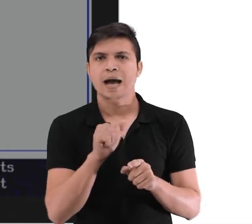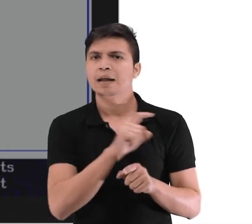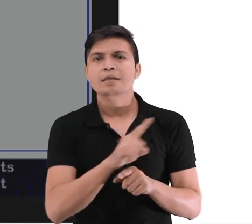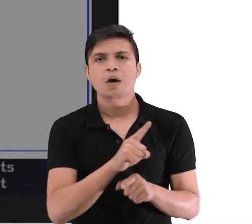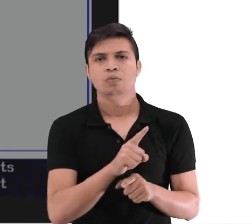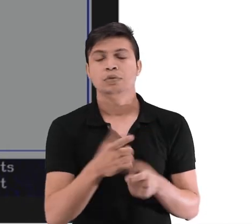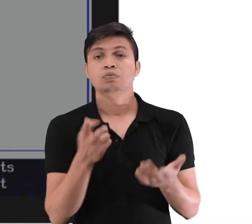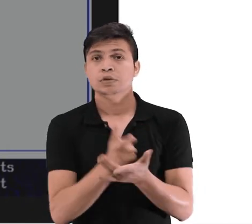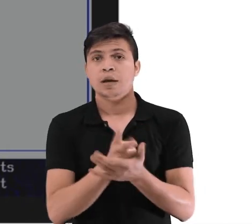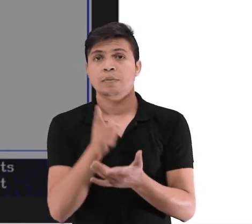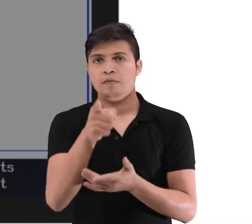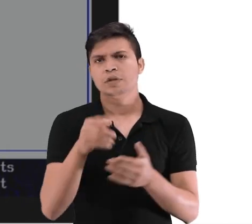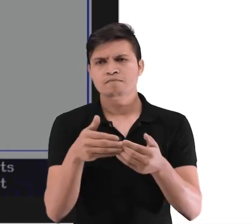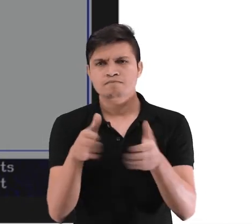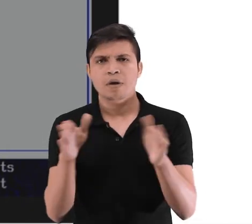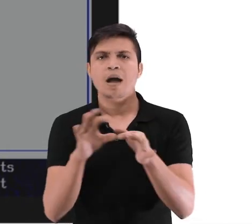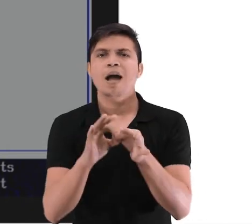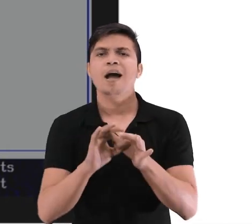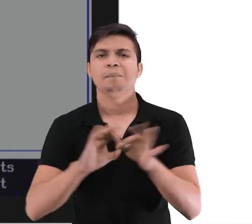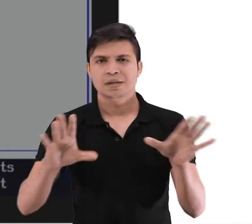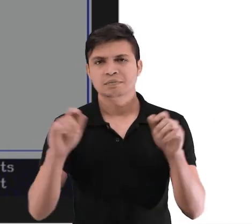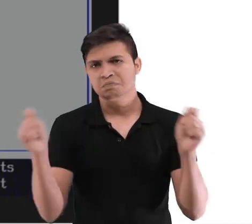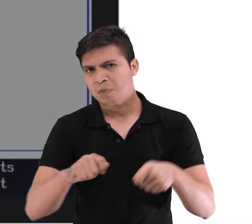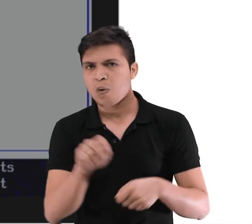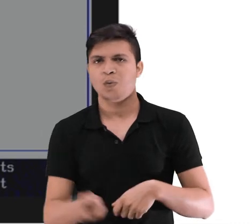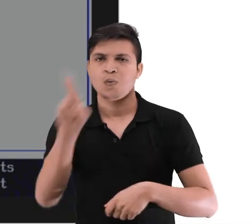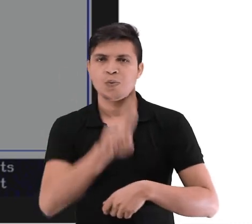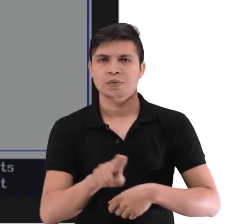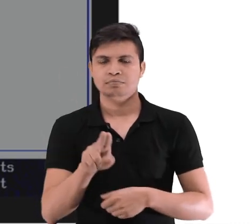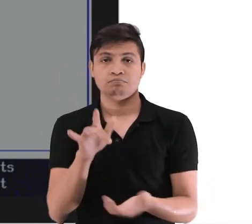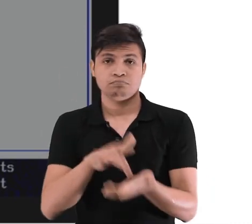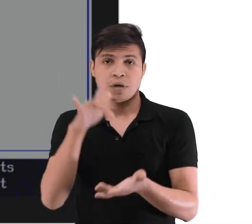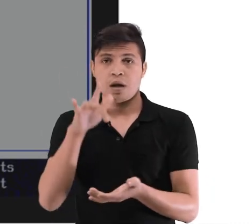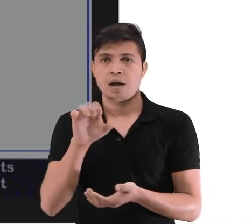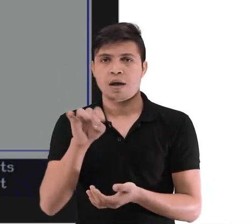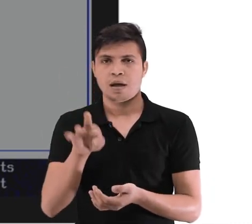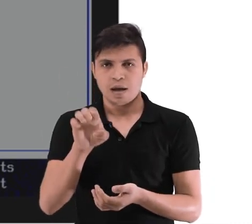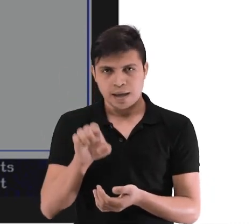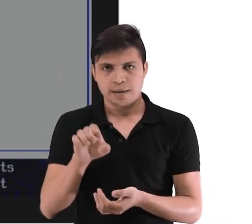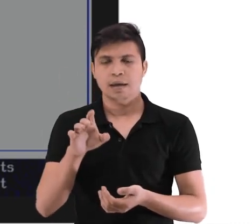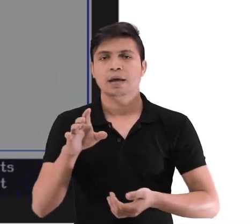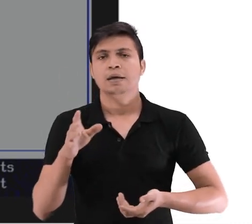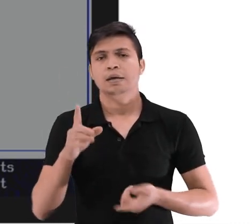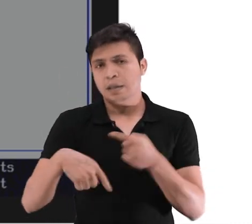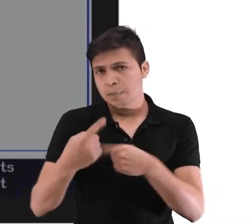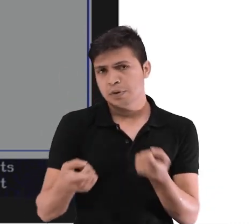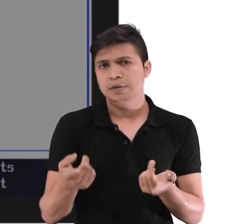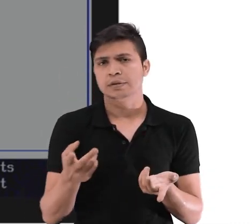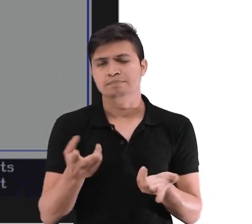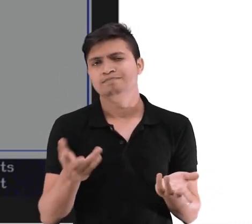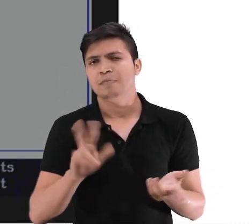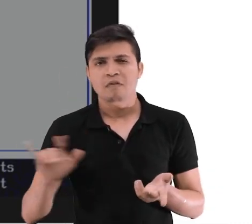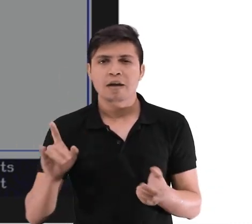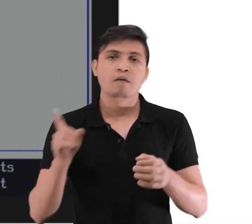opções das portas USB habilitadas, certo? Aperta Enter e depois você vai